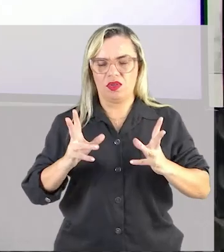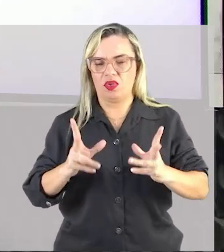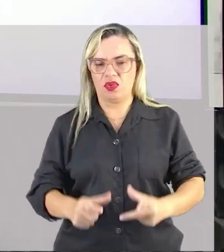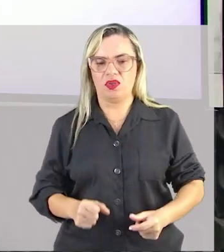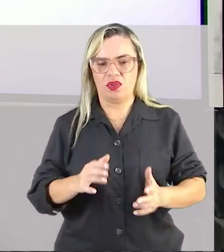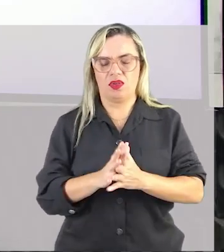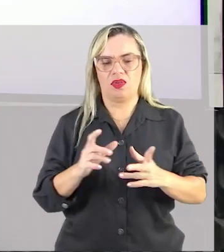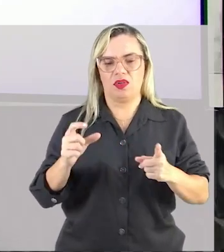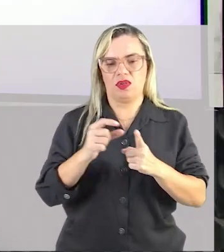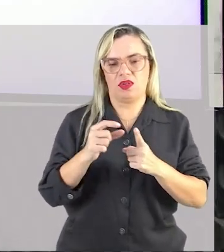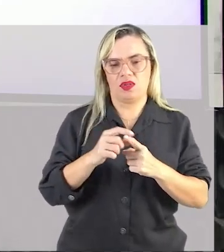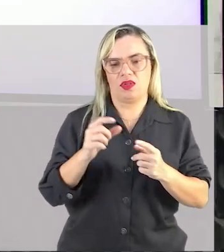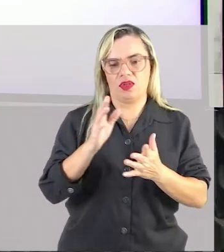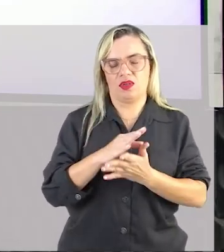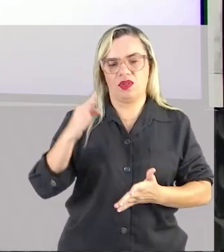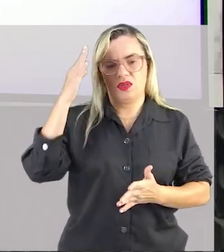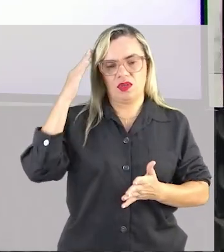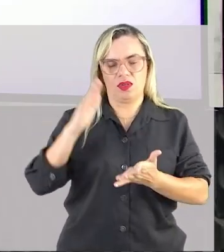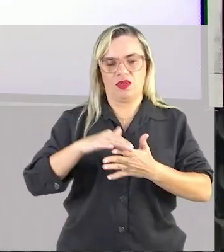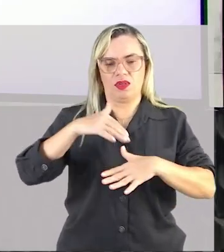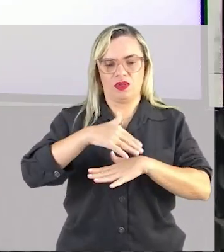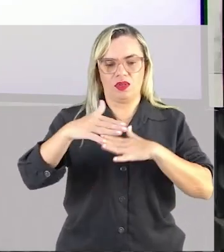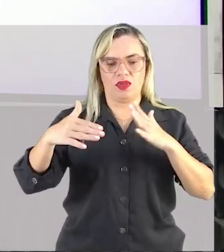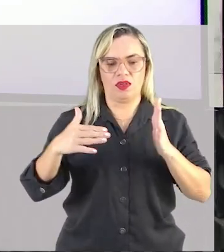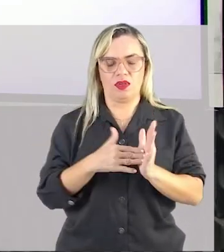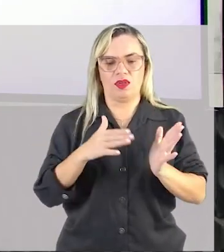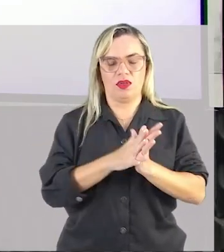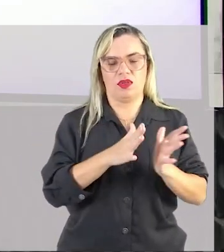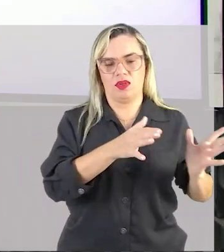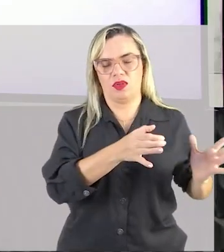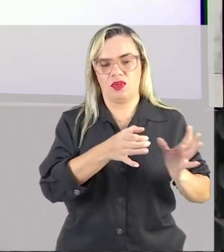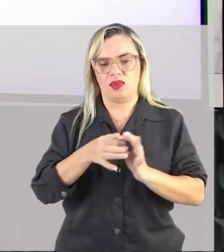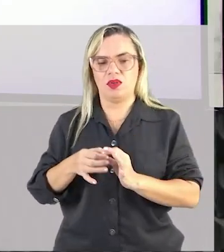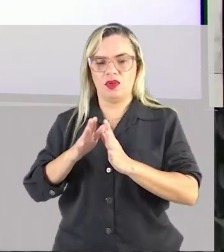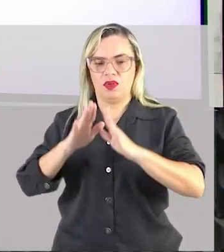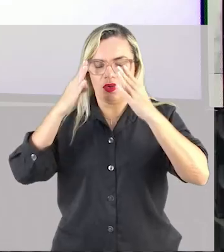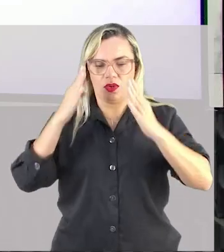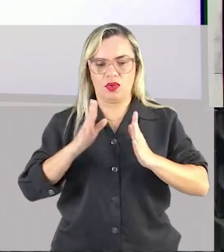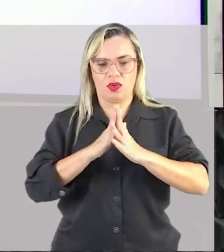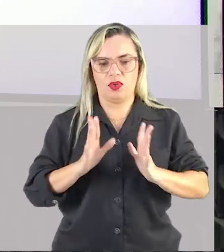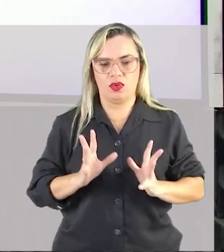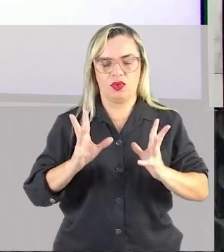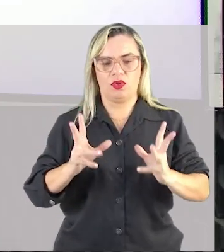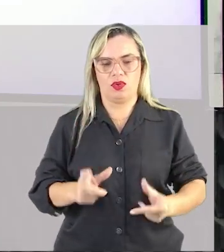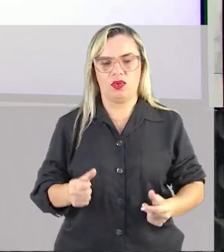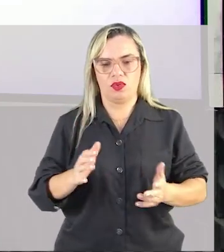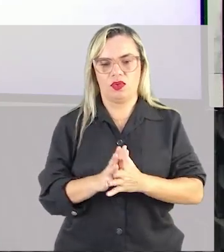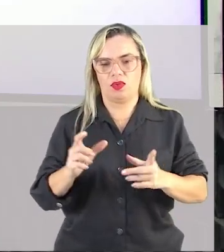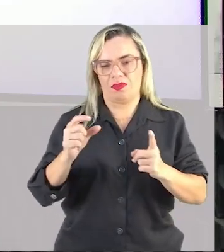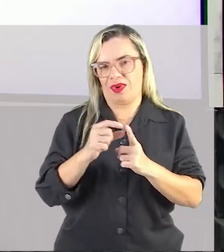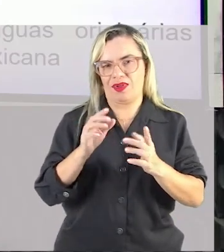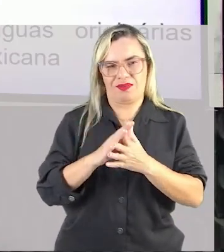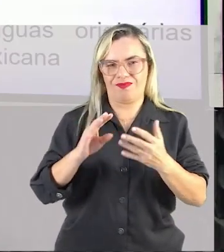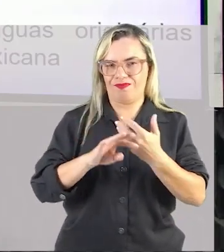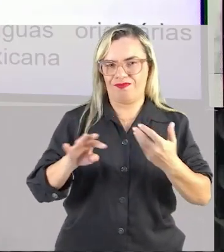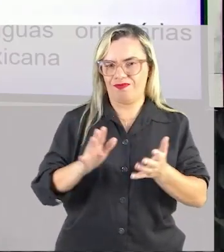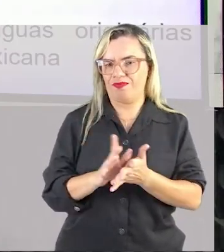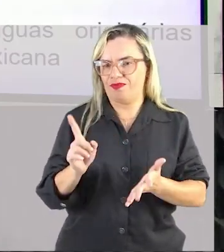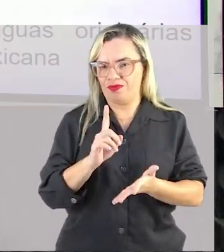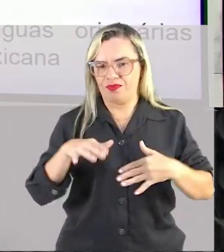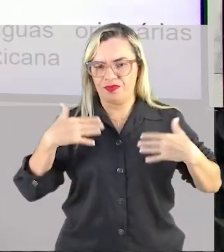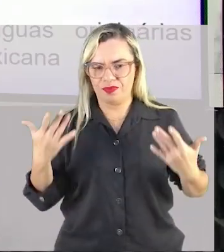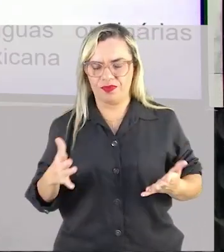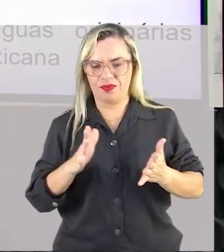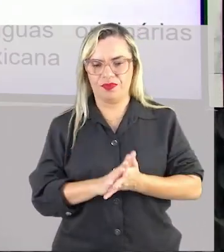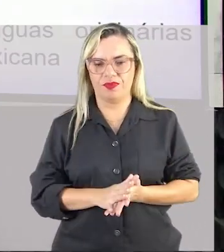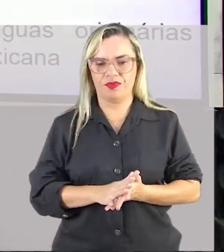você compreenda aqui tudo pelo contexto, tá? Analise, compreenda o todo, certo? Não palavras isoladas. Vamos